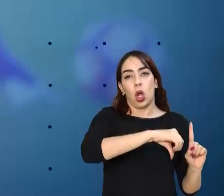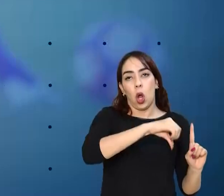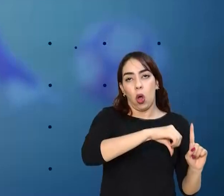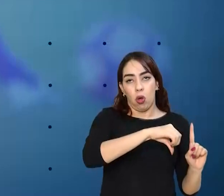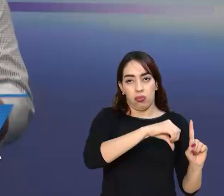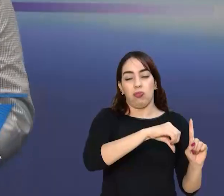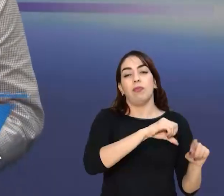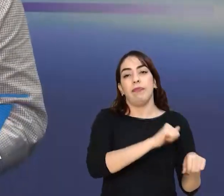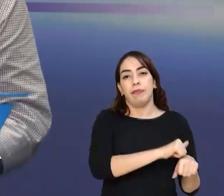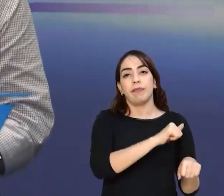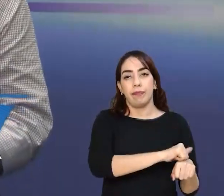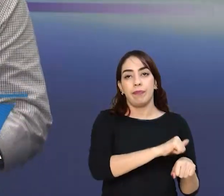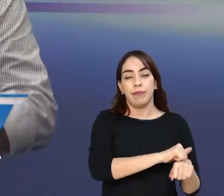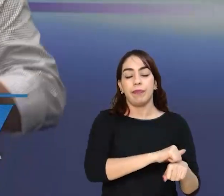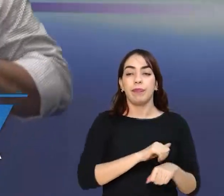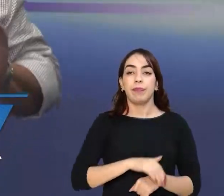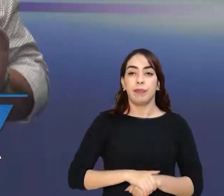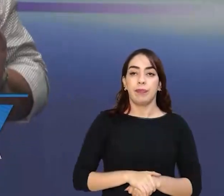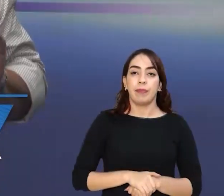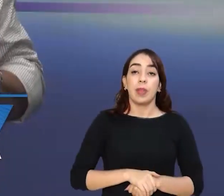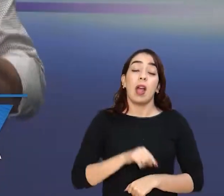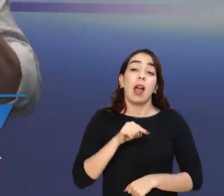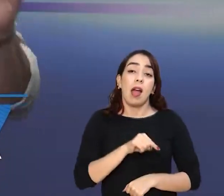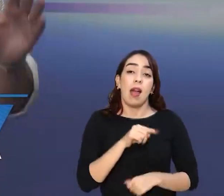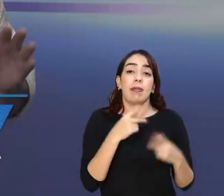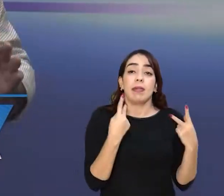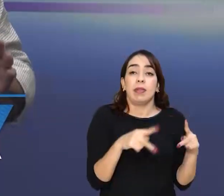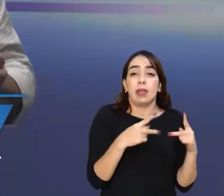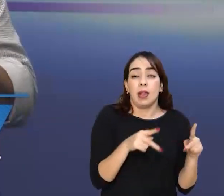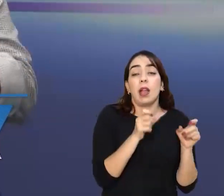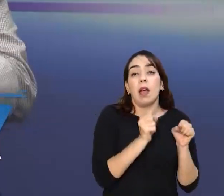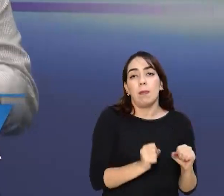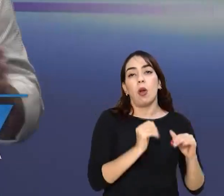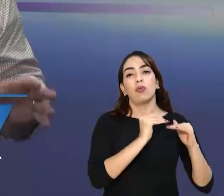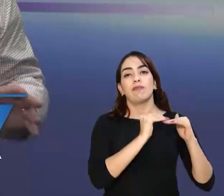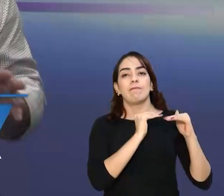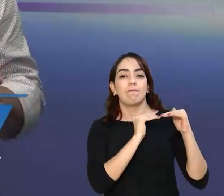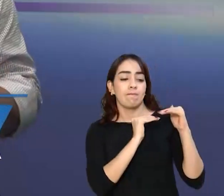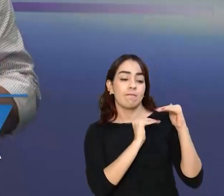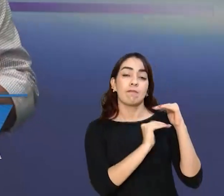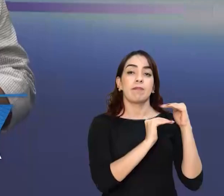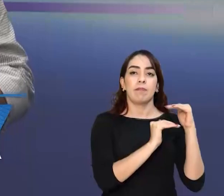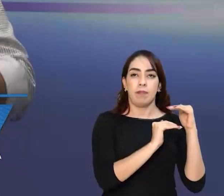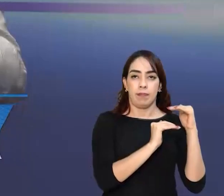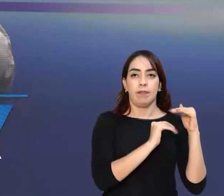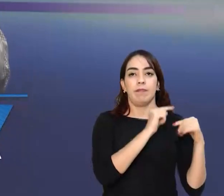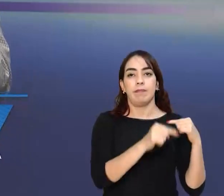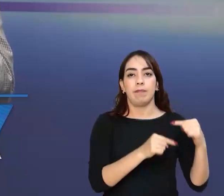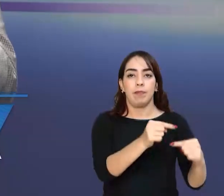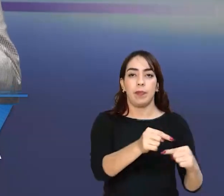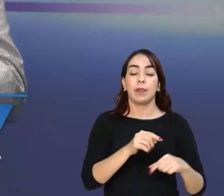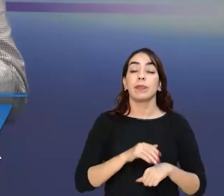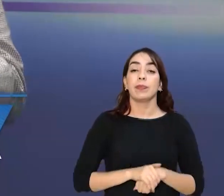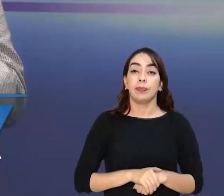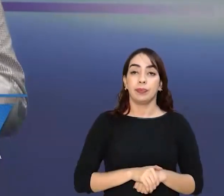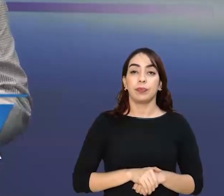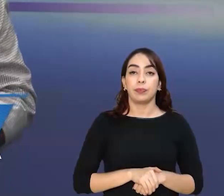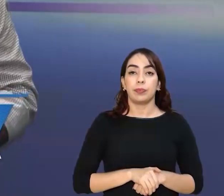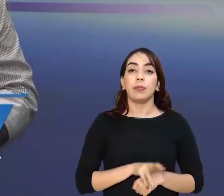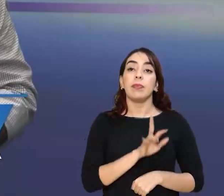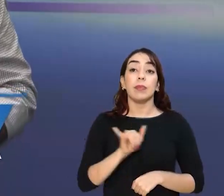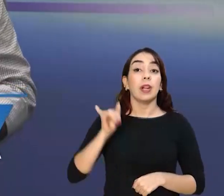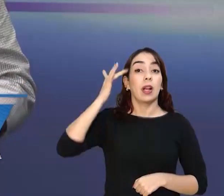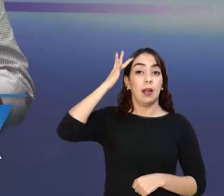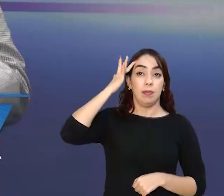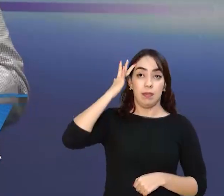mas ainda na parte de cima da tabela. É a única posição que ele pode perder no complemento desta rodada. E o Tricolor já volta a campo